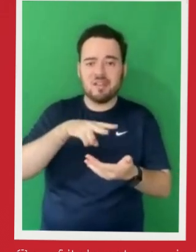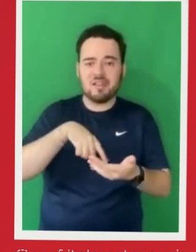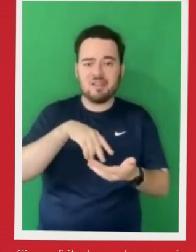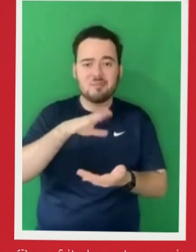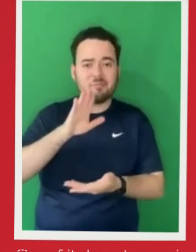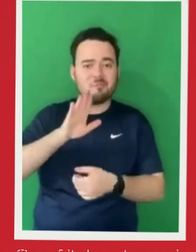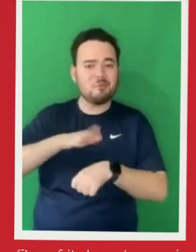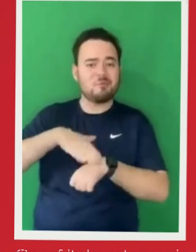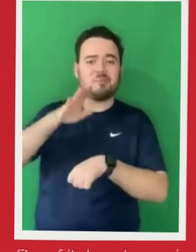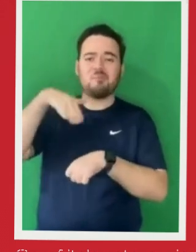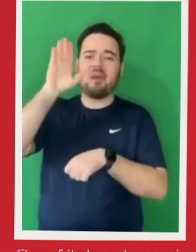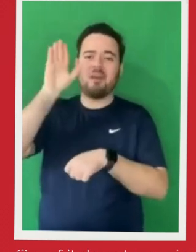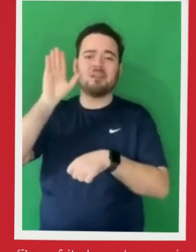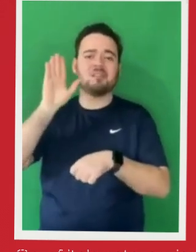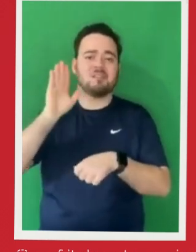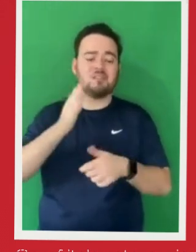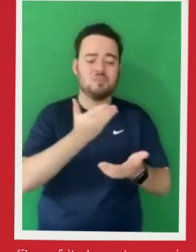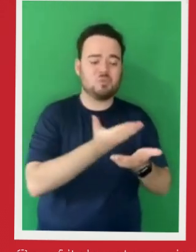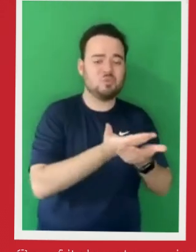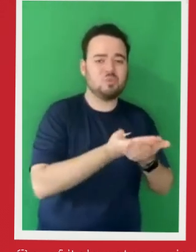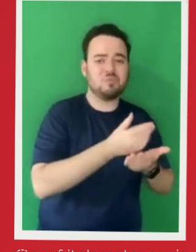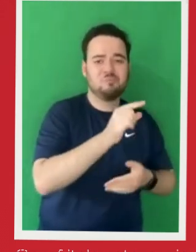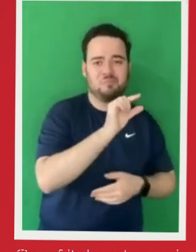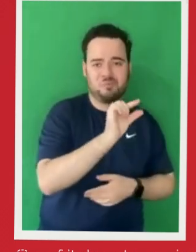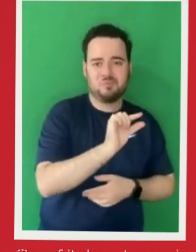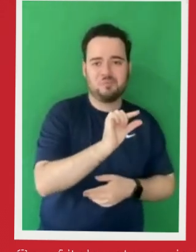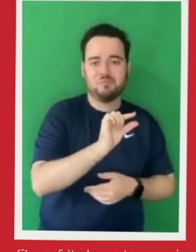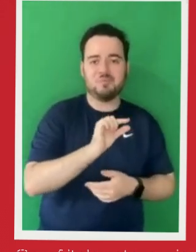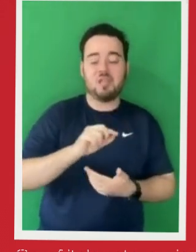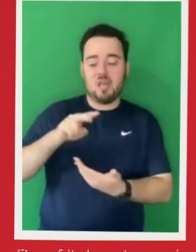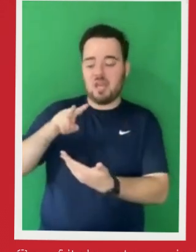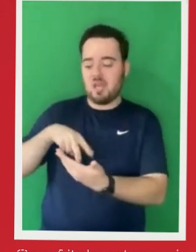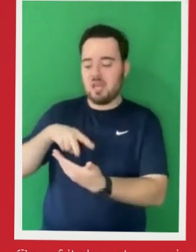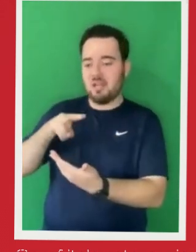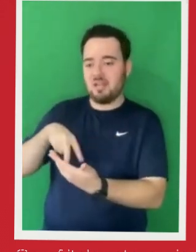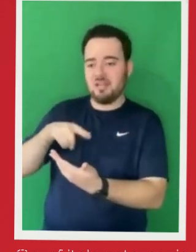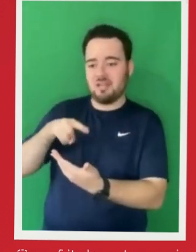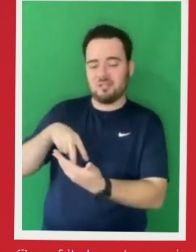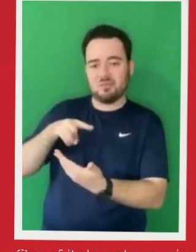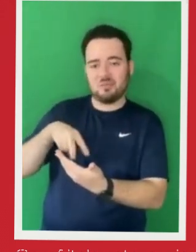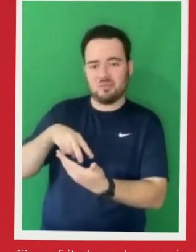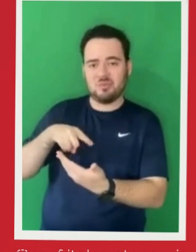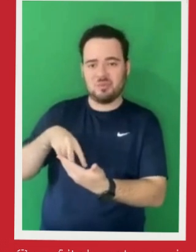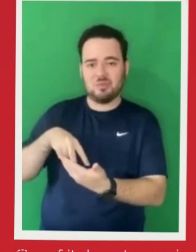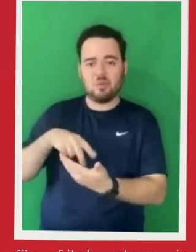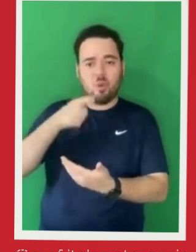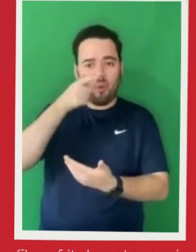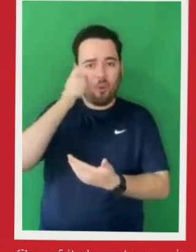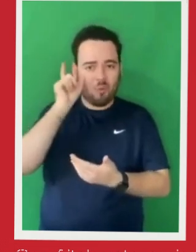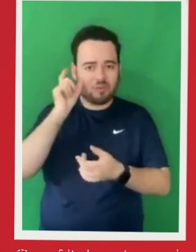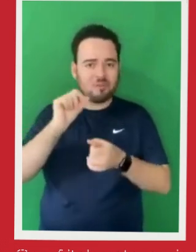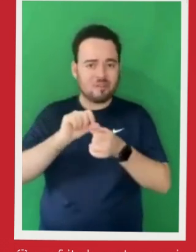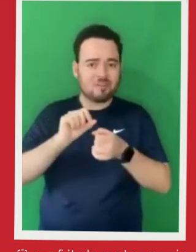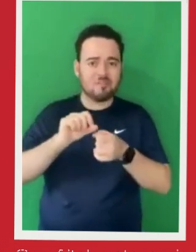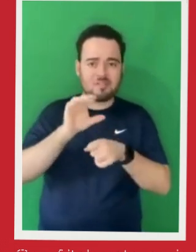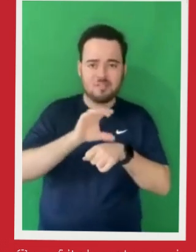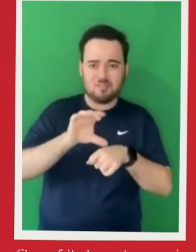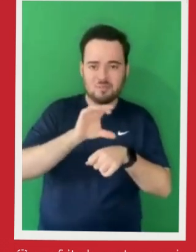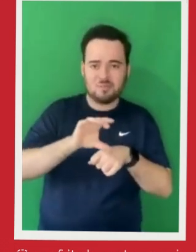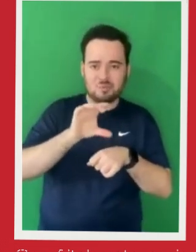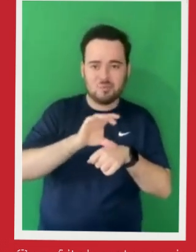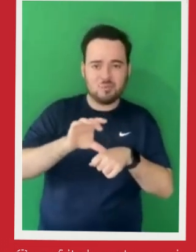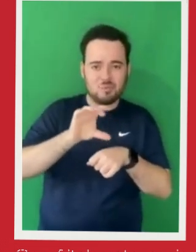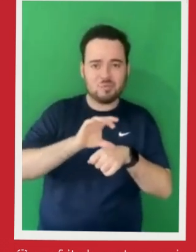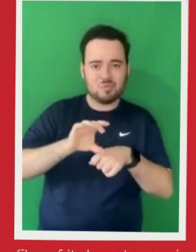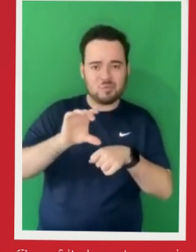lê muito mais do que o que a gente estuda. A leitura, eu ontem estava estudando, fazendo um